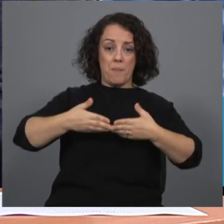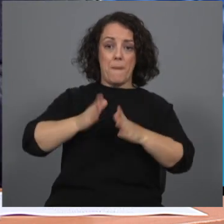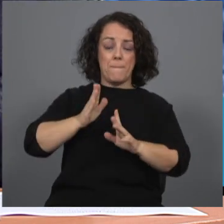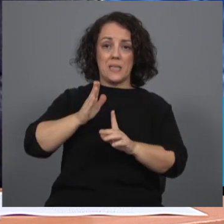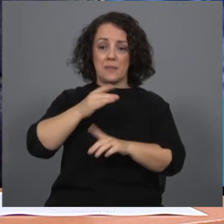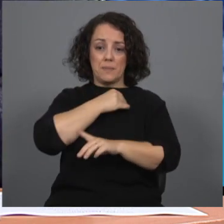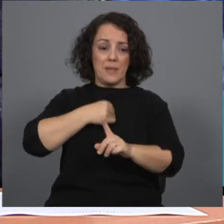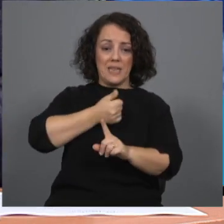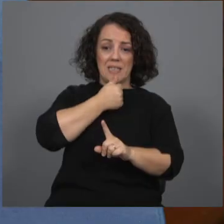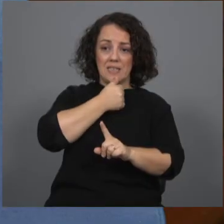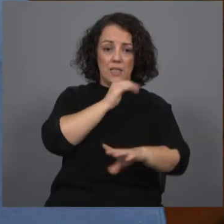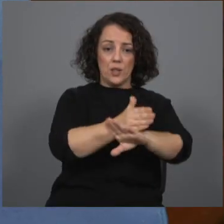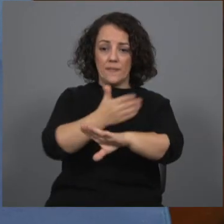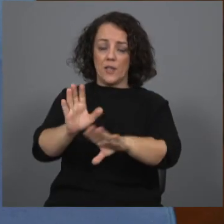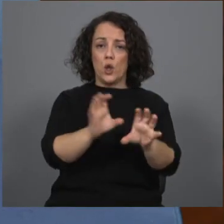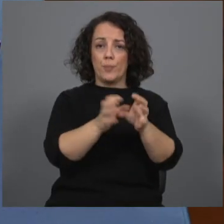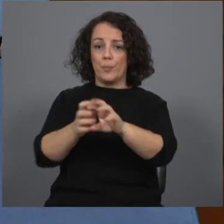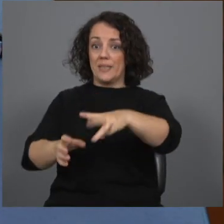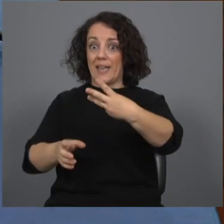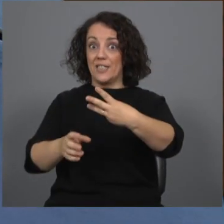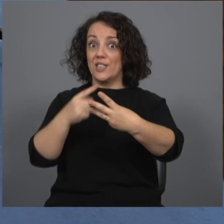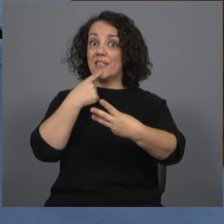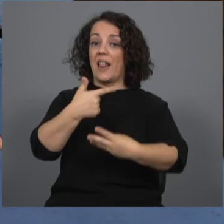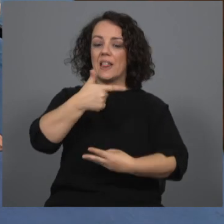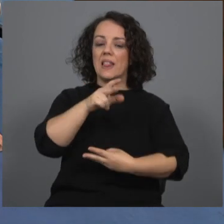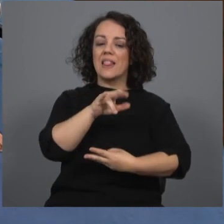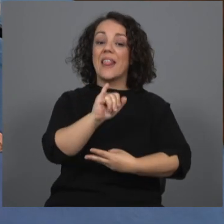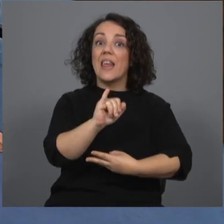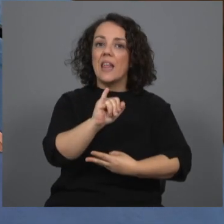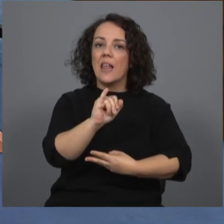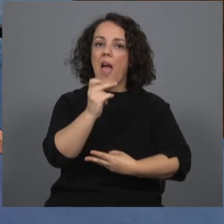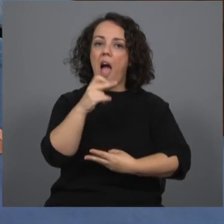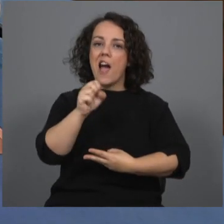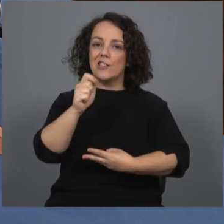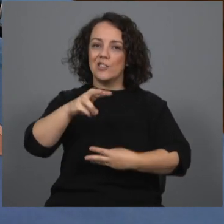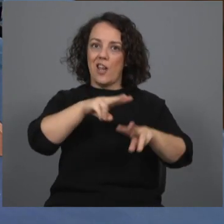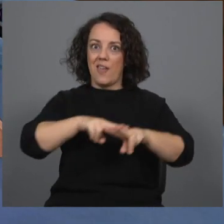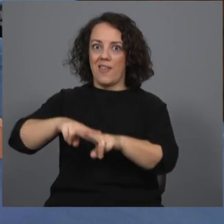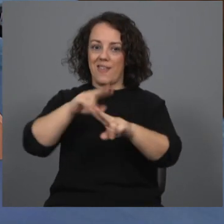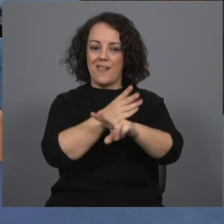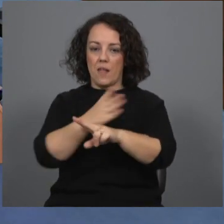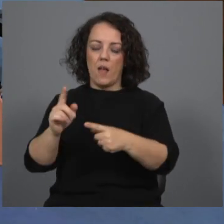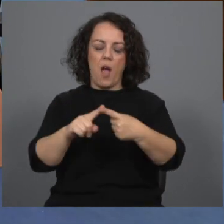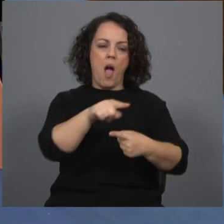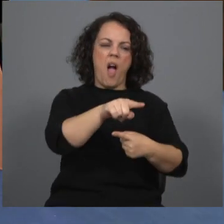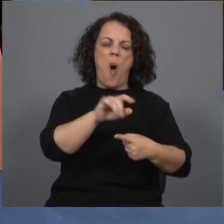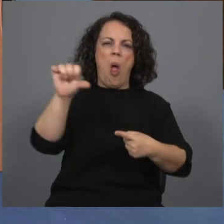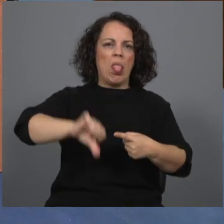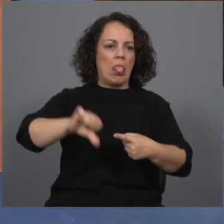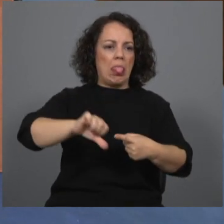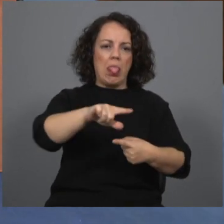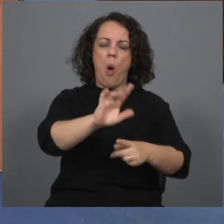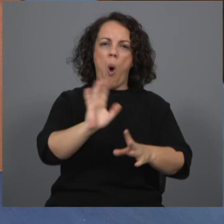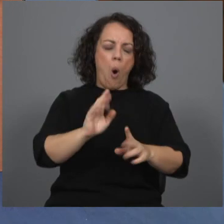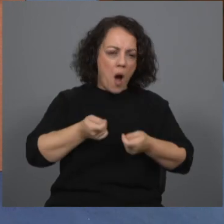dividir em 3 grupos. Por isso, daí triagem. Os que estavam muito mal e que não tinham hipótese de a gente, por mais